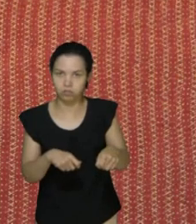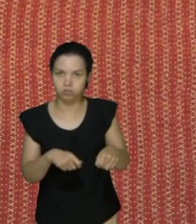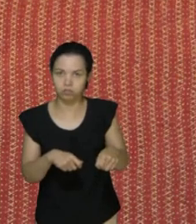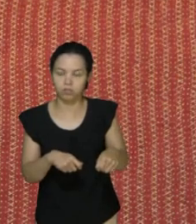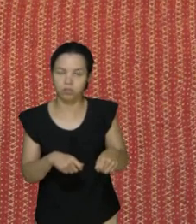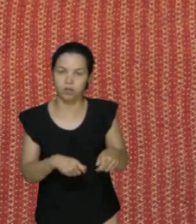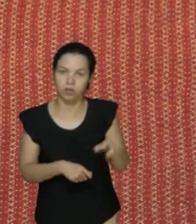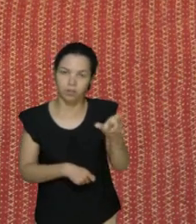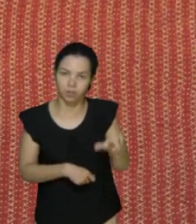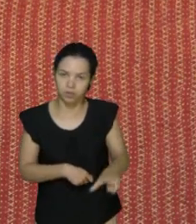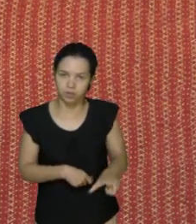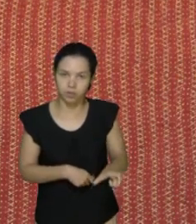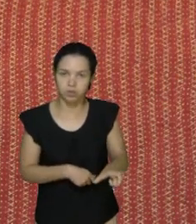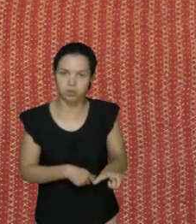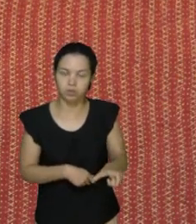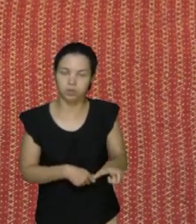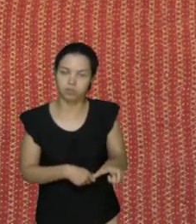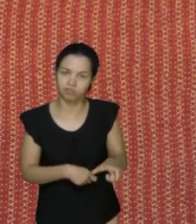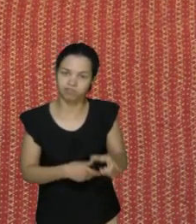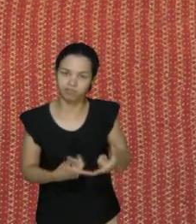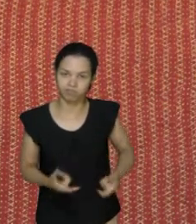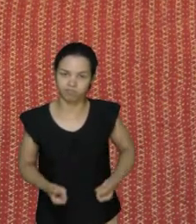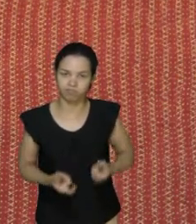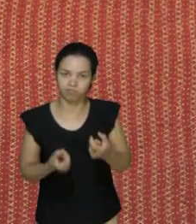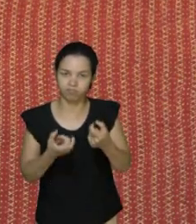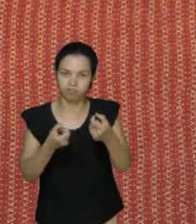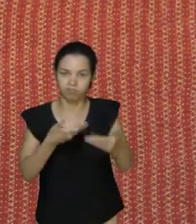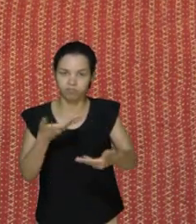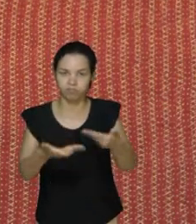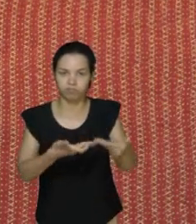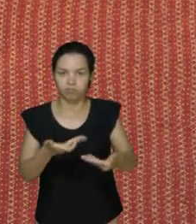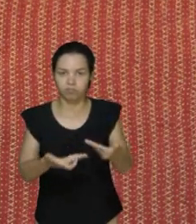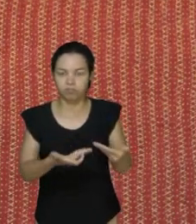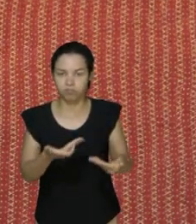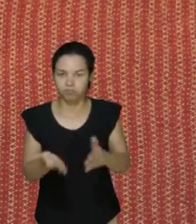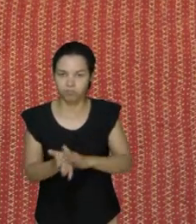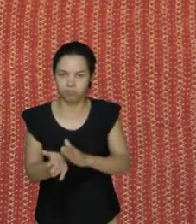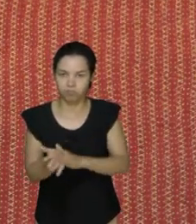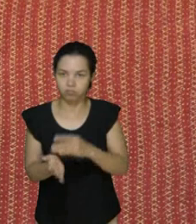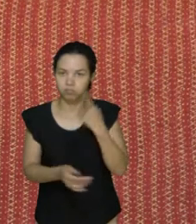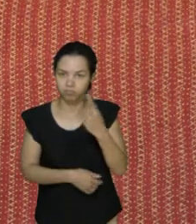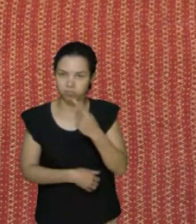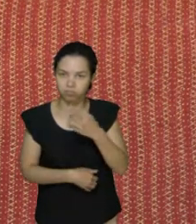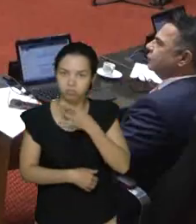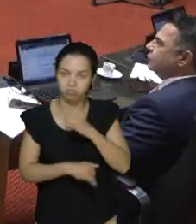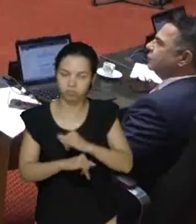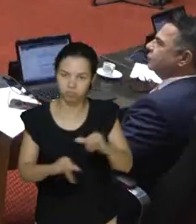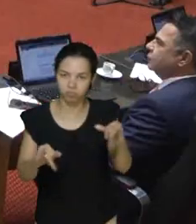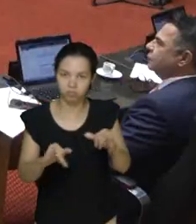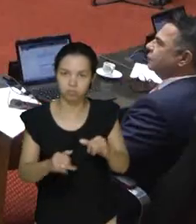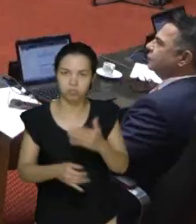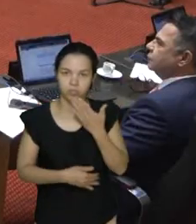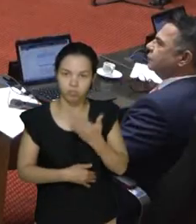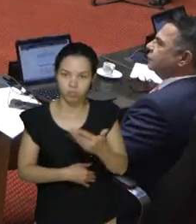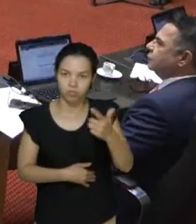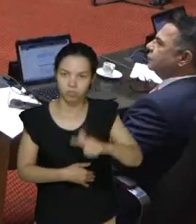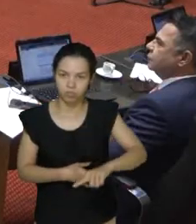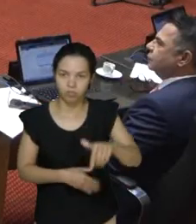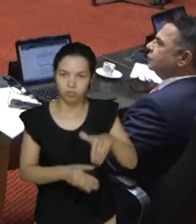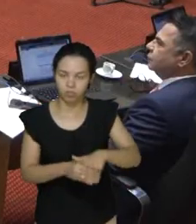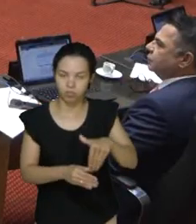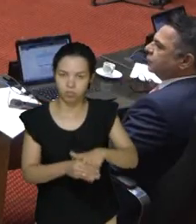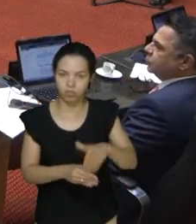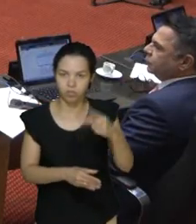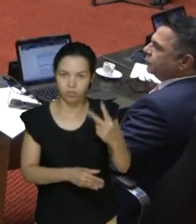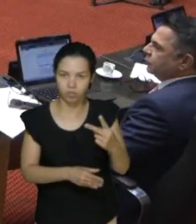pessoa com câncer. Então, também parabenizar, deputado, parabéns pela manifestação. Pedir mais uma vez o voto 2 ali